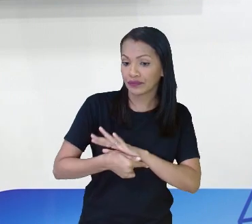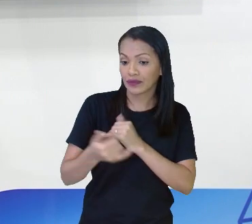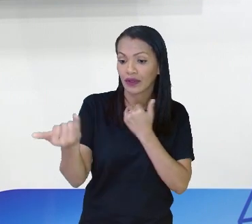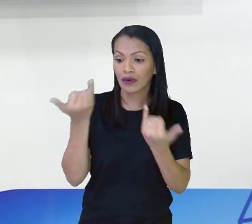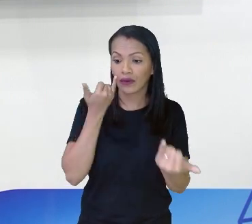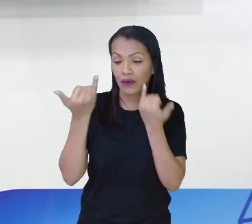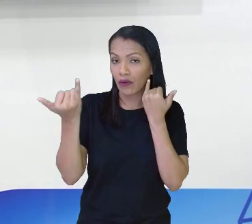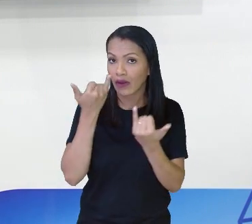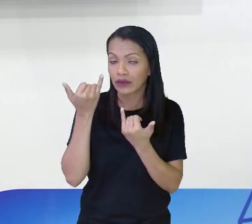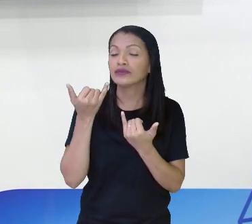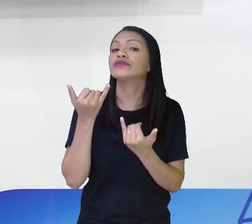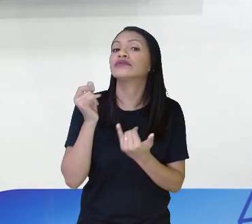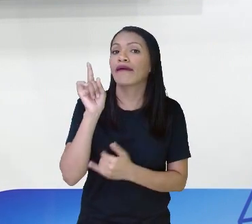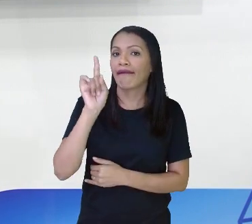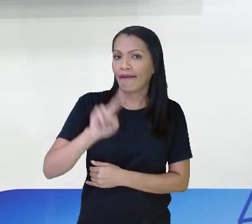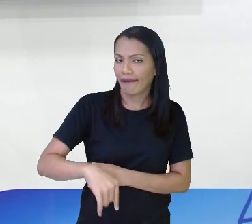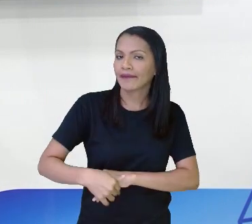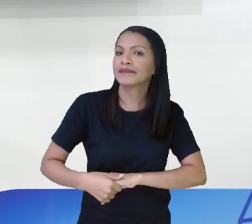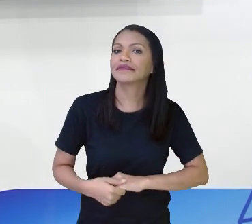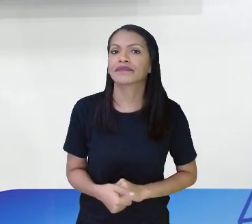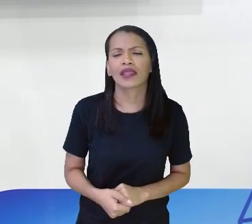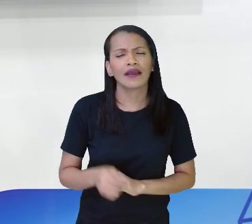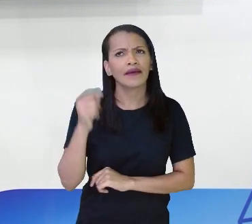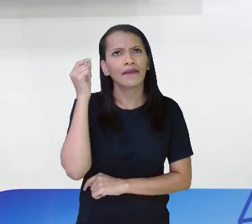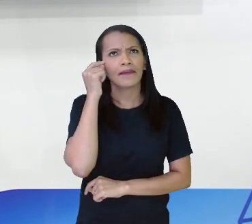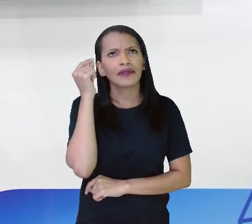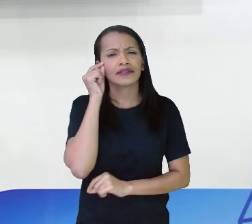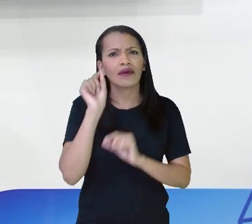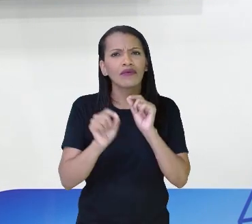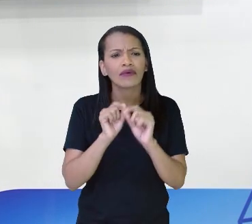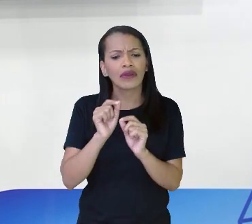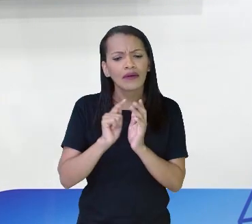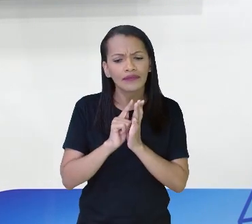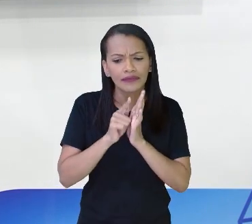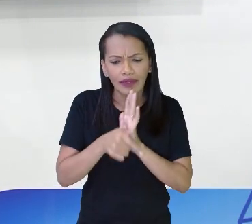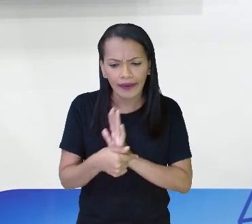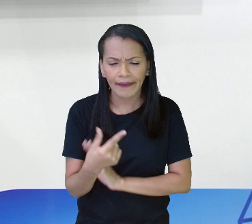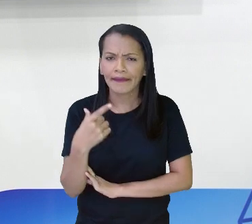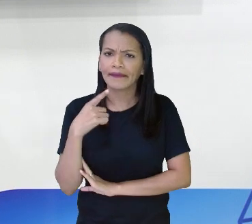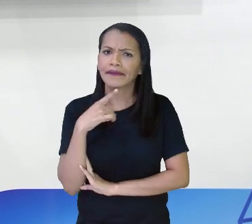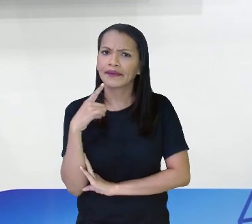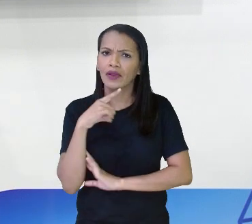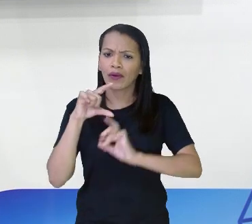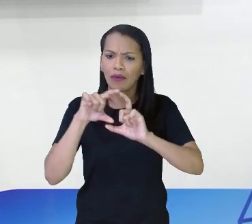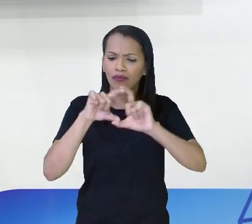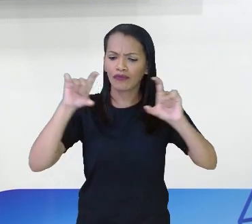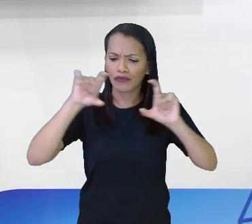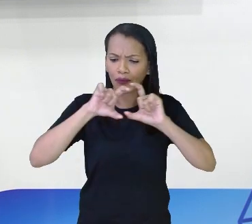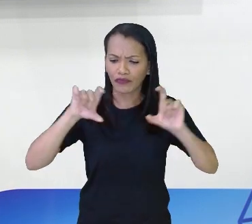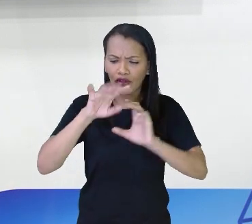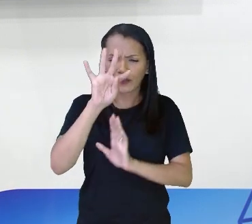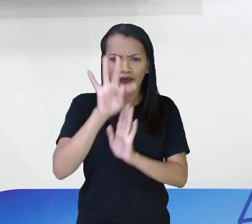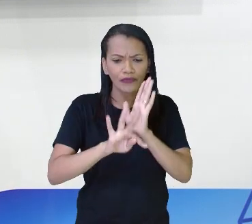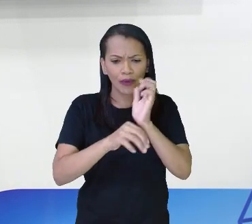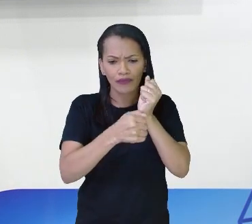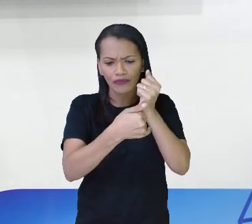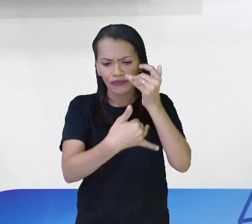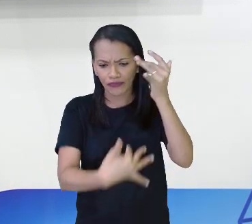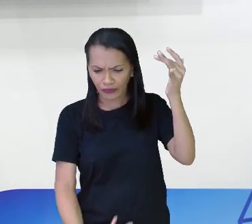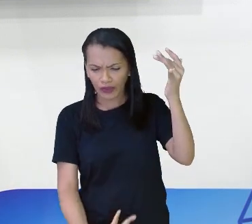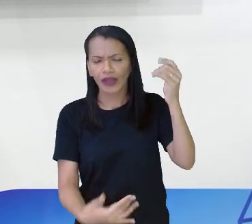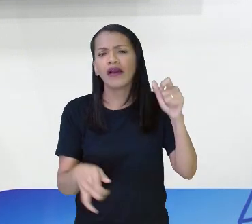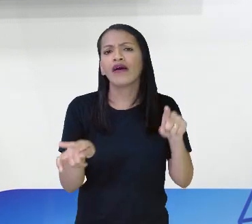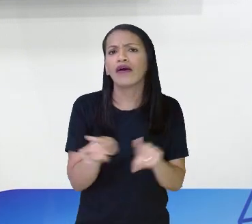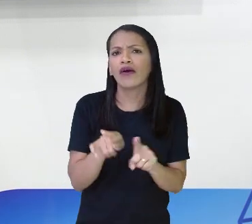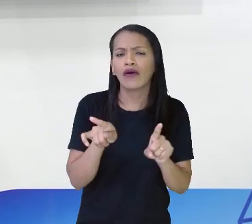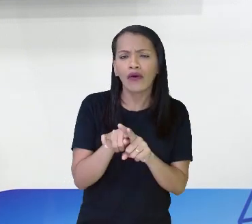notícia é um gênero textual. Às vezes a gente pensa que gênero textual só é aquele que geralmente tem aqueles textos bem grandes, não é, com diálogos.